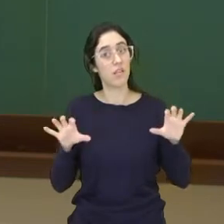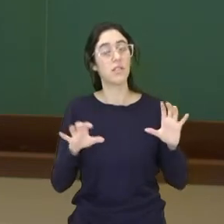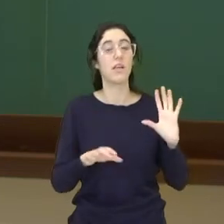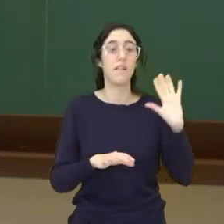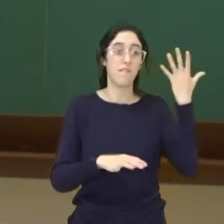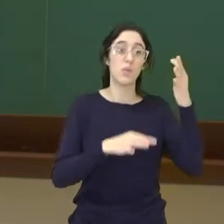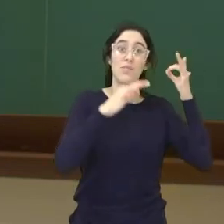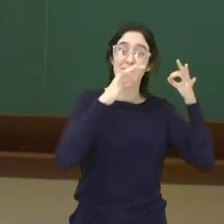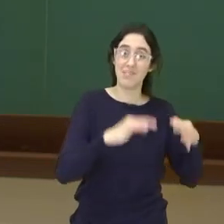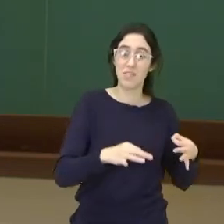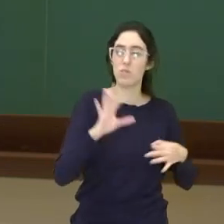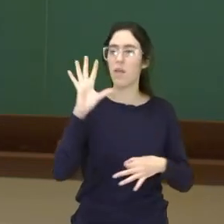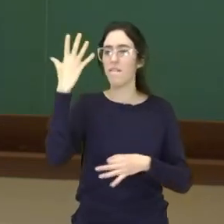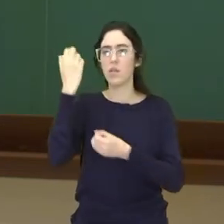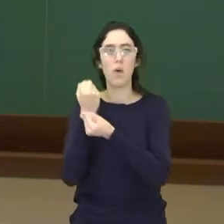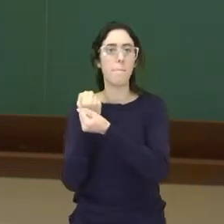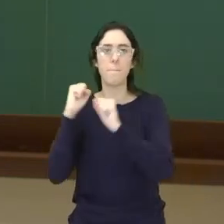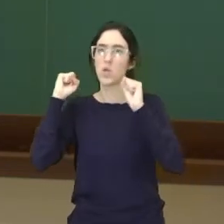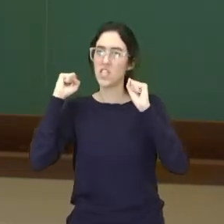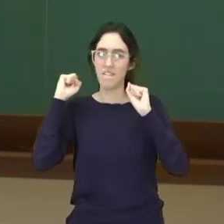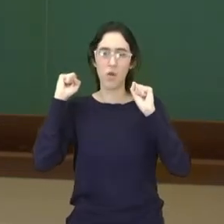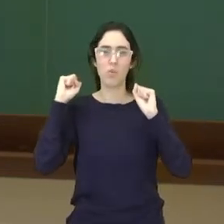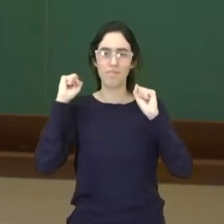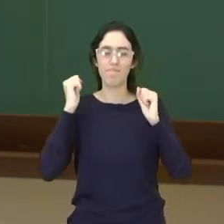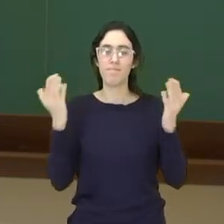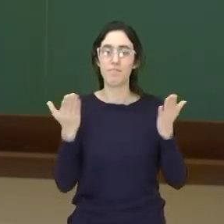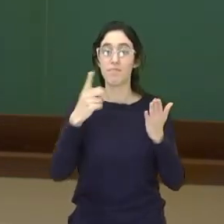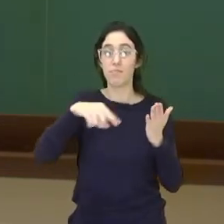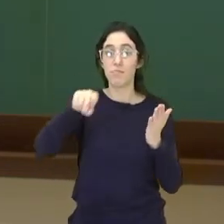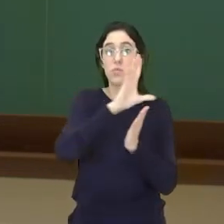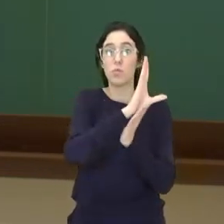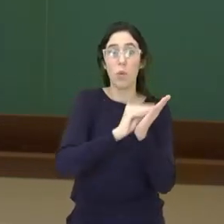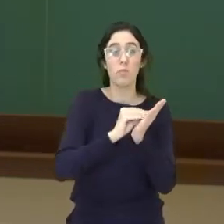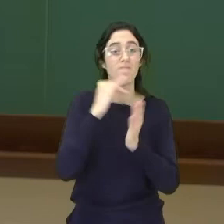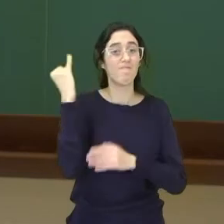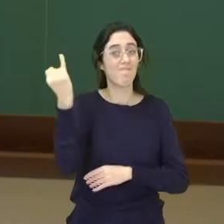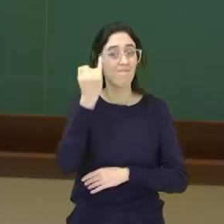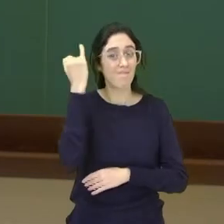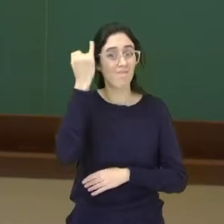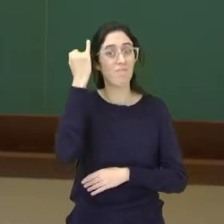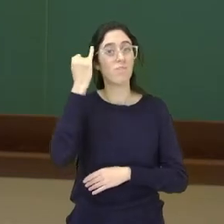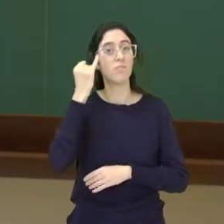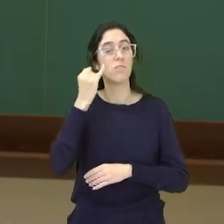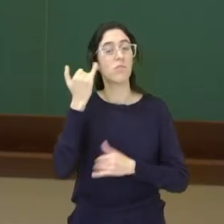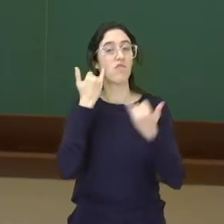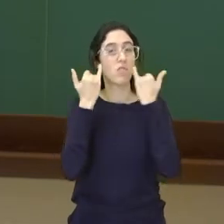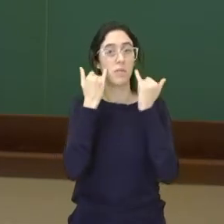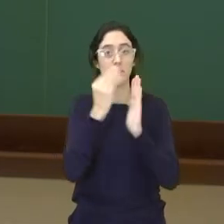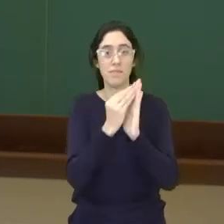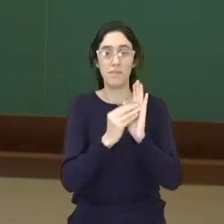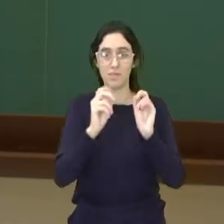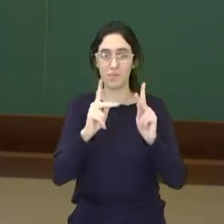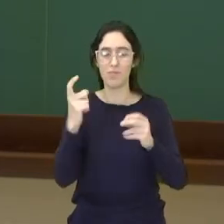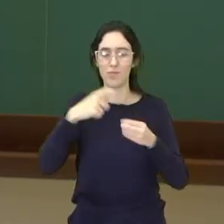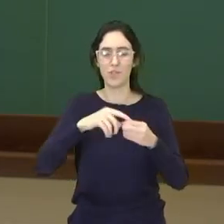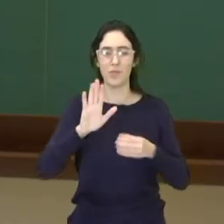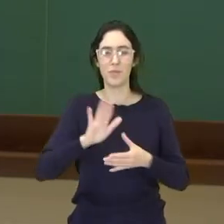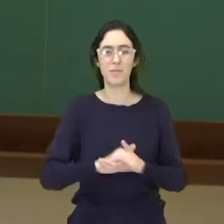certo e evento impossível. Agora você vai anotar no seu caderno para completar a informação. E a gente já